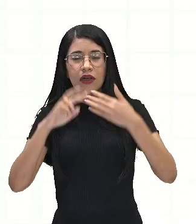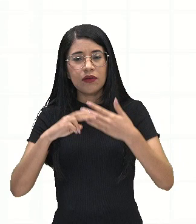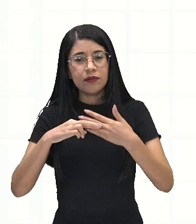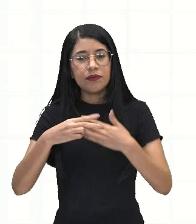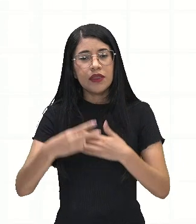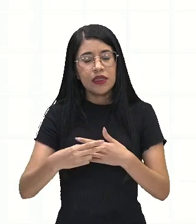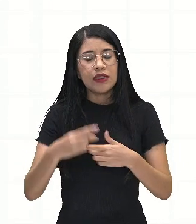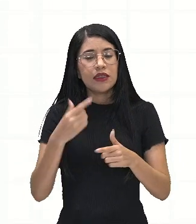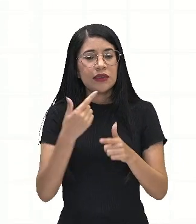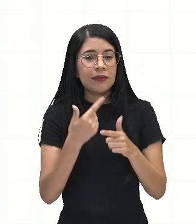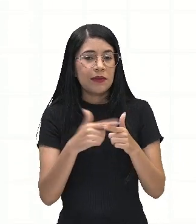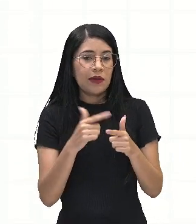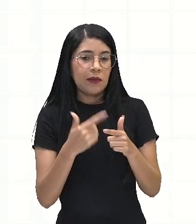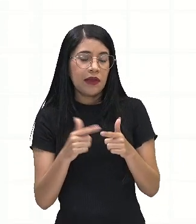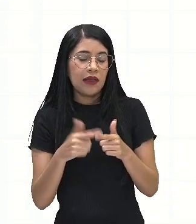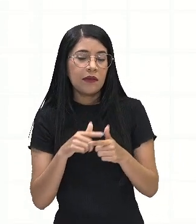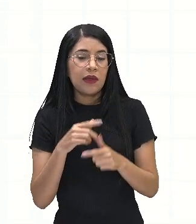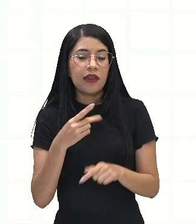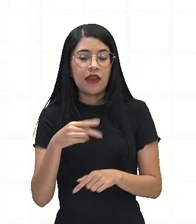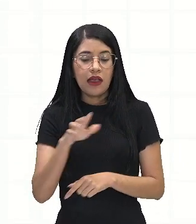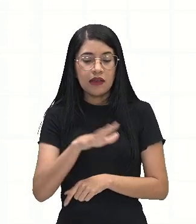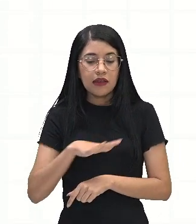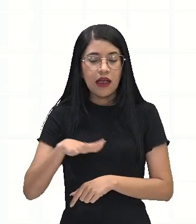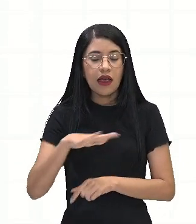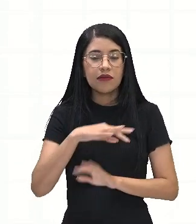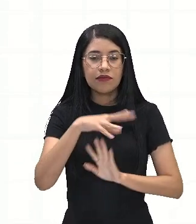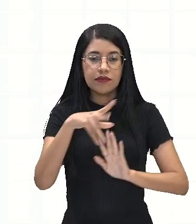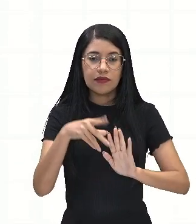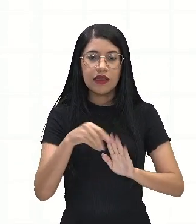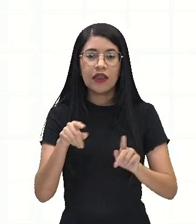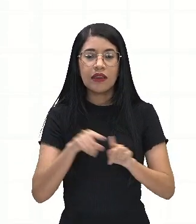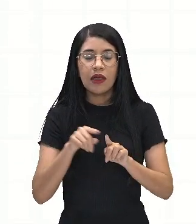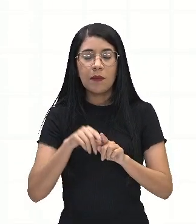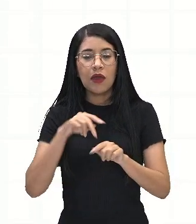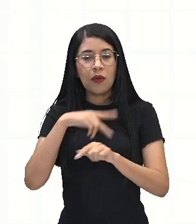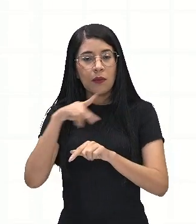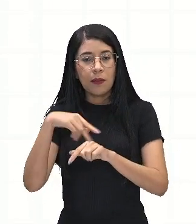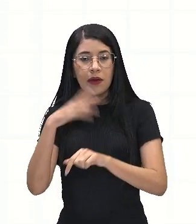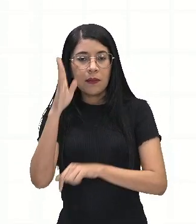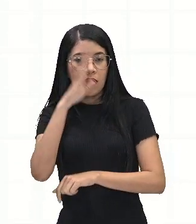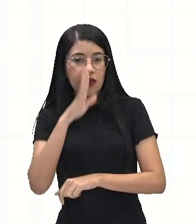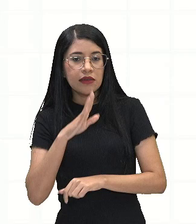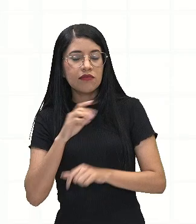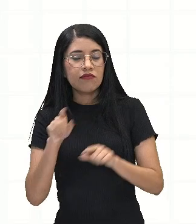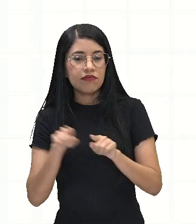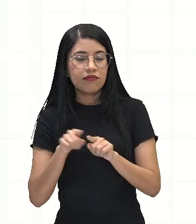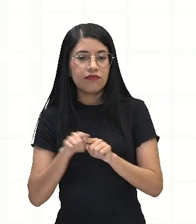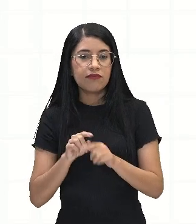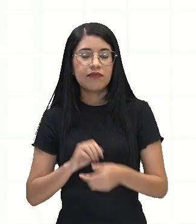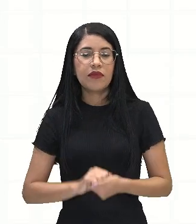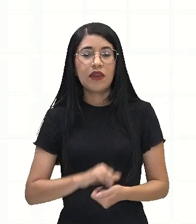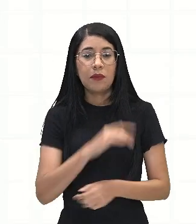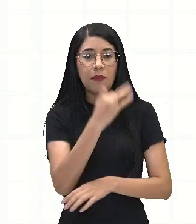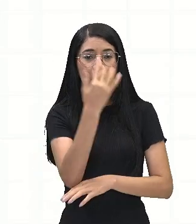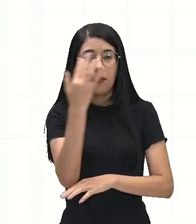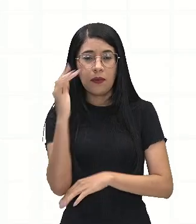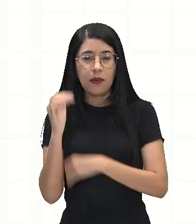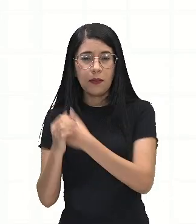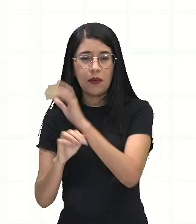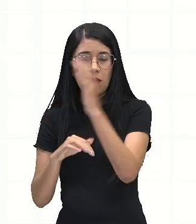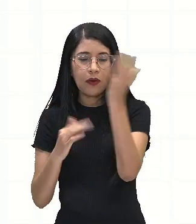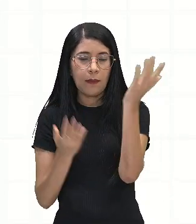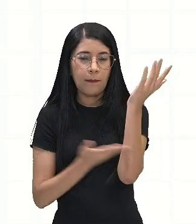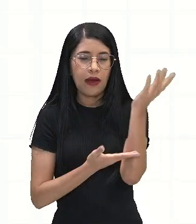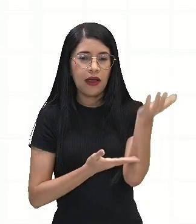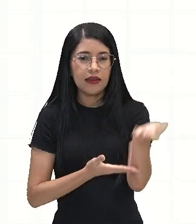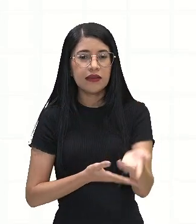acarretar problemas não só na nossa região, mas também no resto do Brasil. Desmatamento e fragmentação